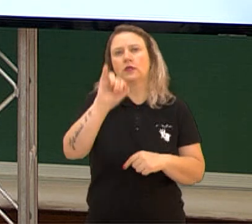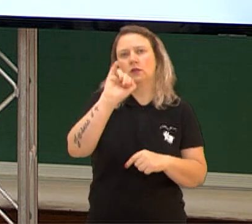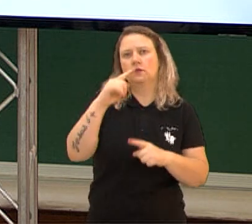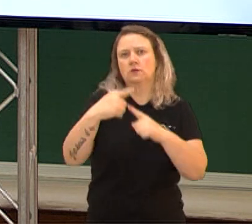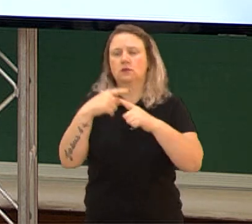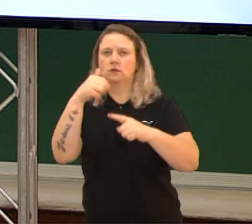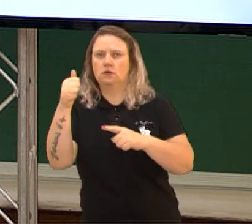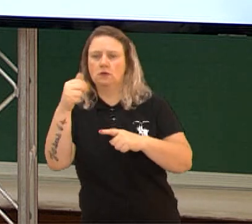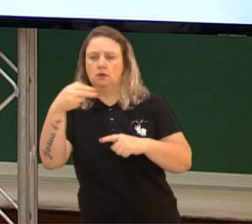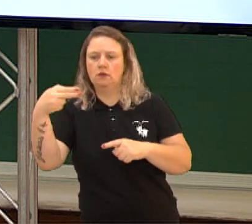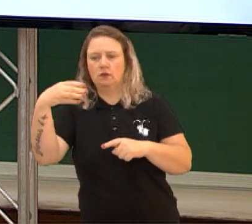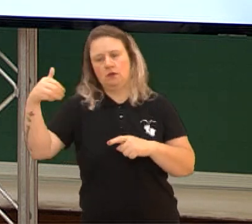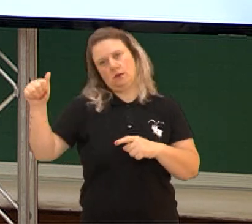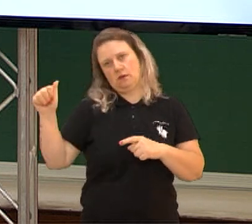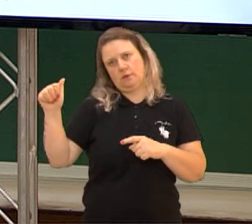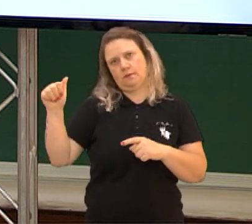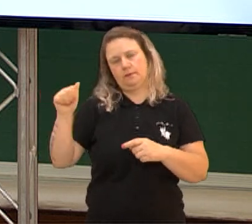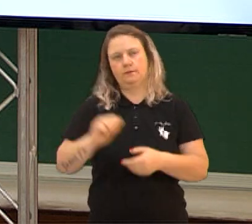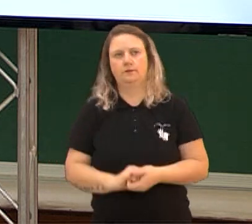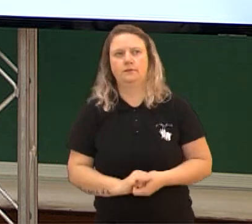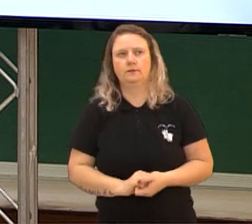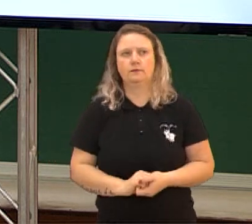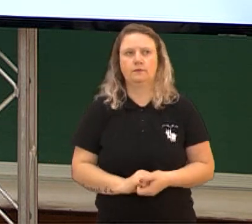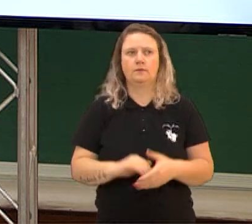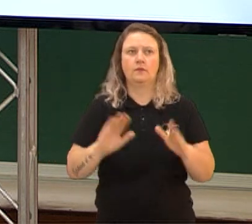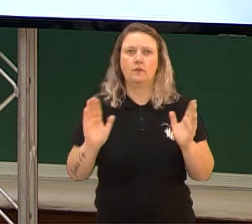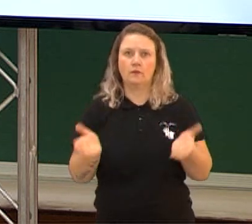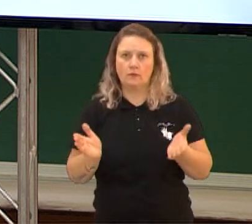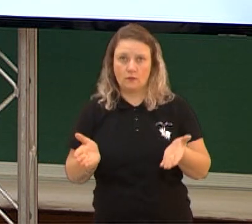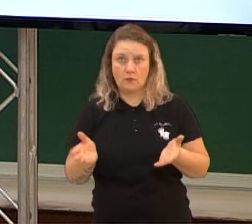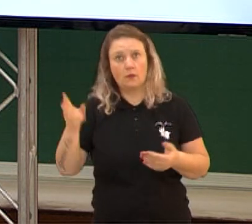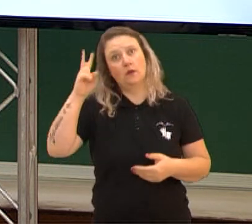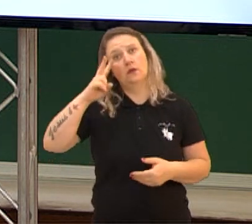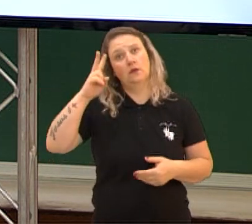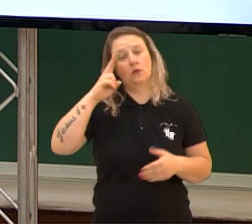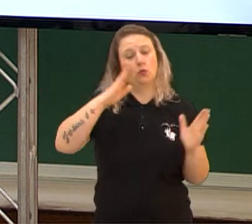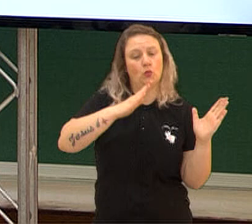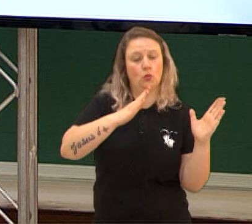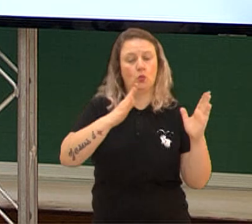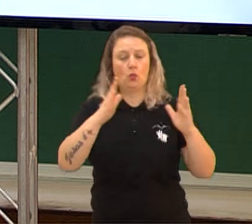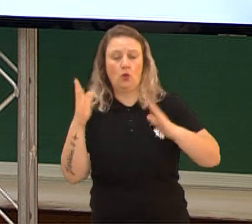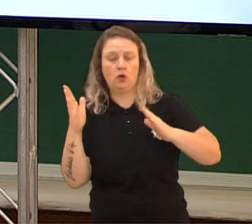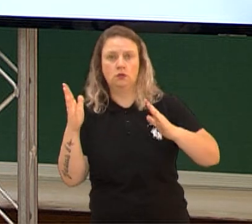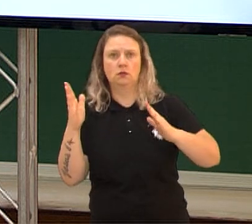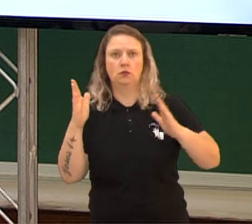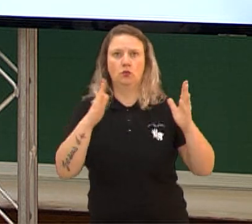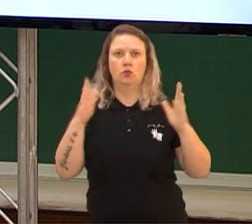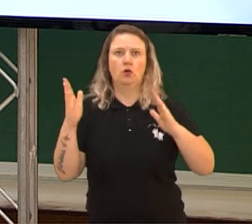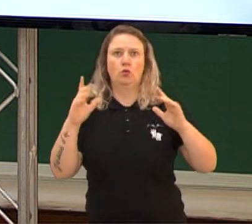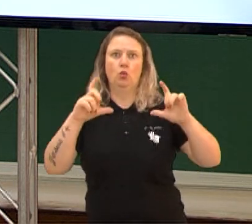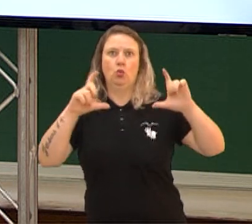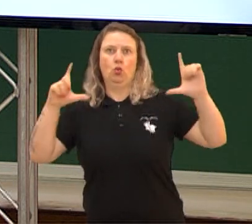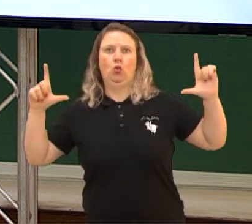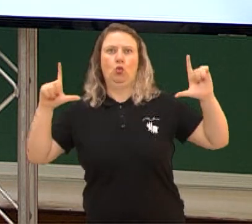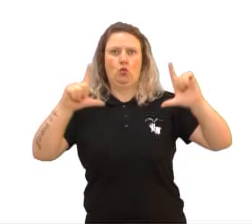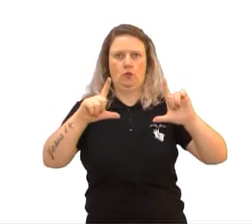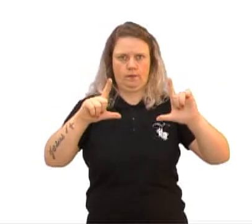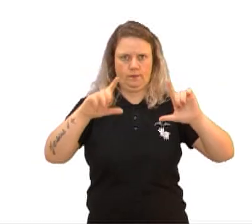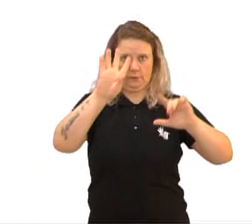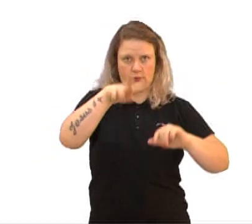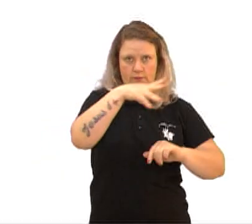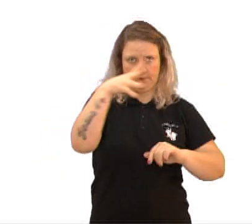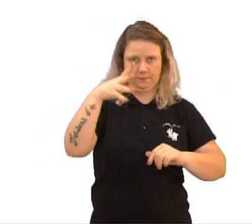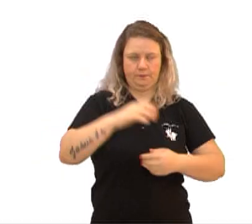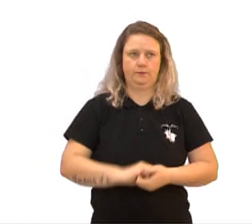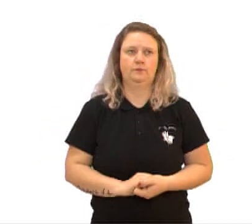sendo I a matriz identidade de ordem N. Lembrando que ordem é o tamanho da matriz, tá legal? Mais uma